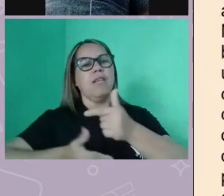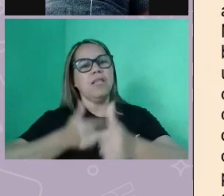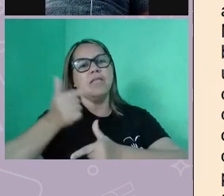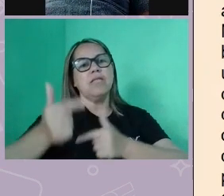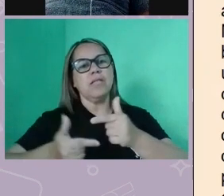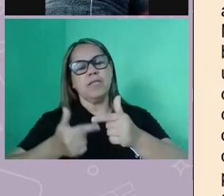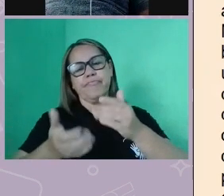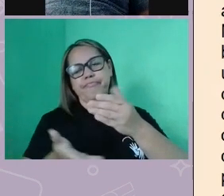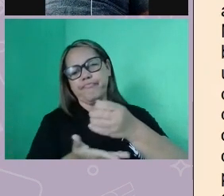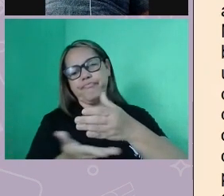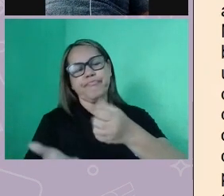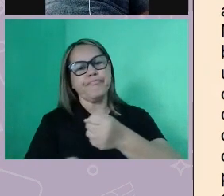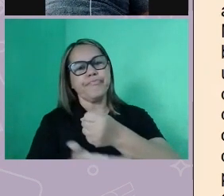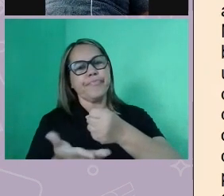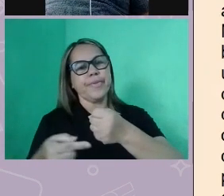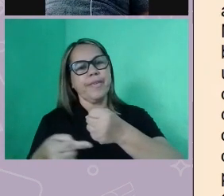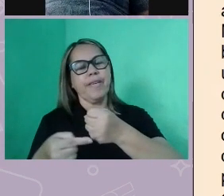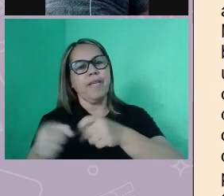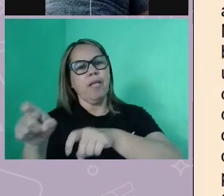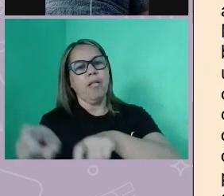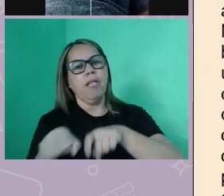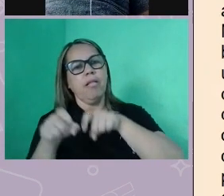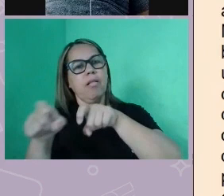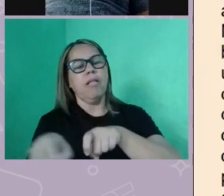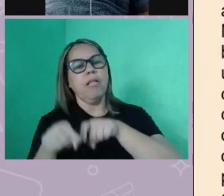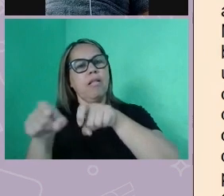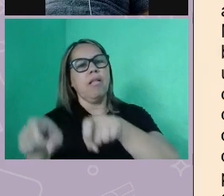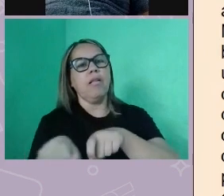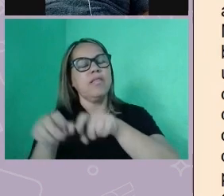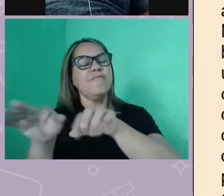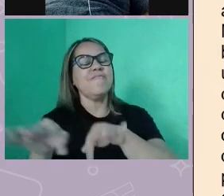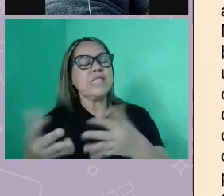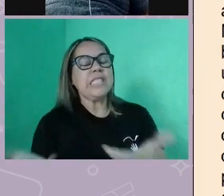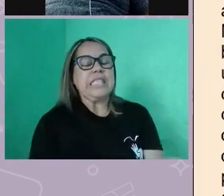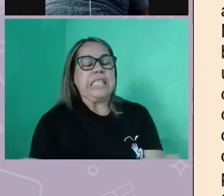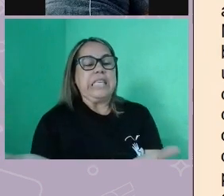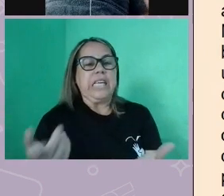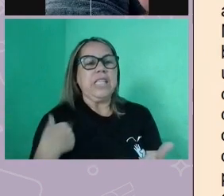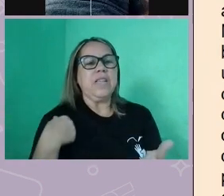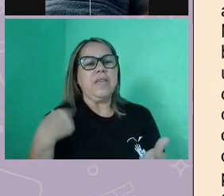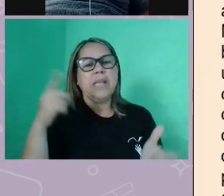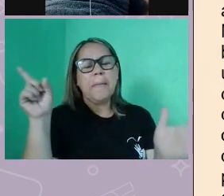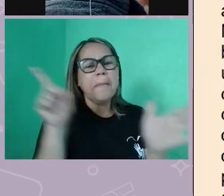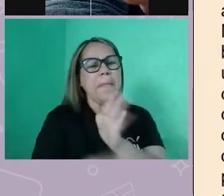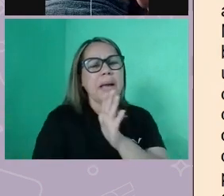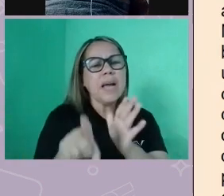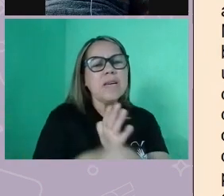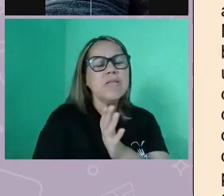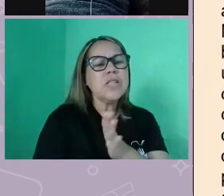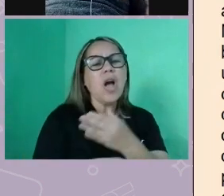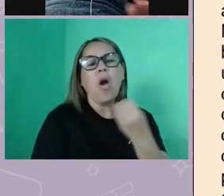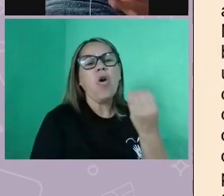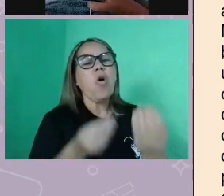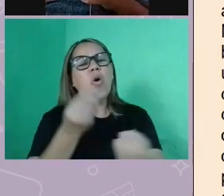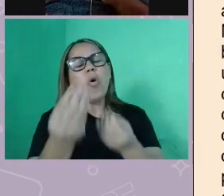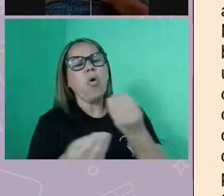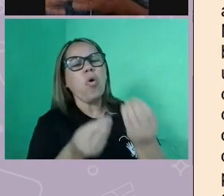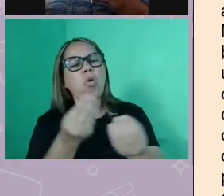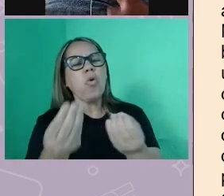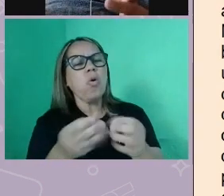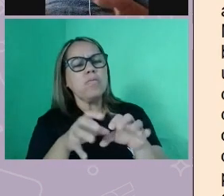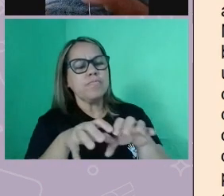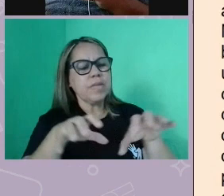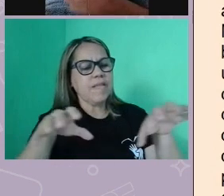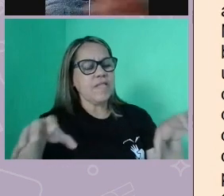agrícola medieval e feudal então essa questão aqui que é sobre como se dividia a